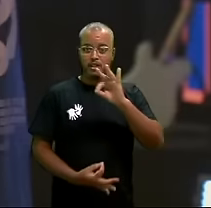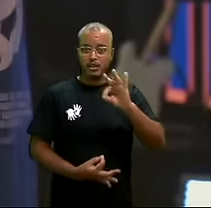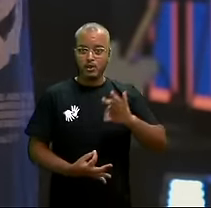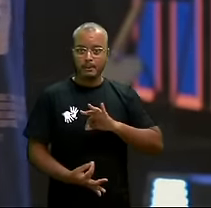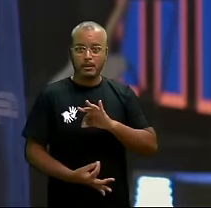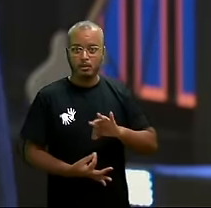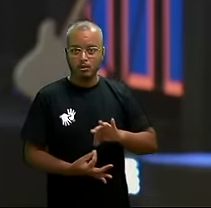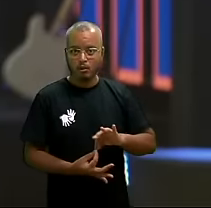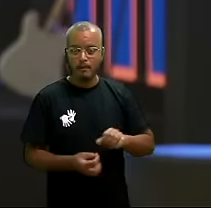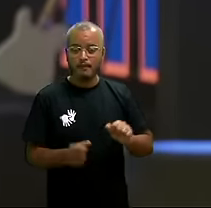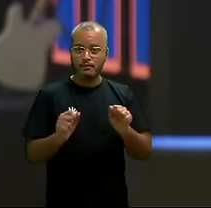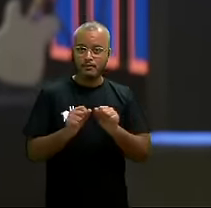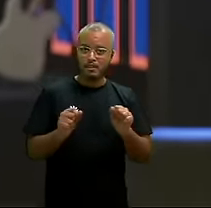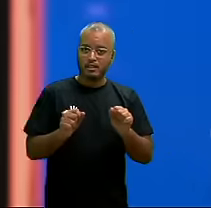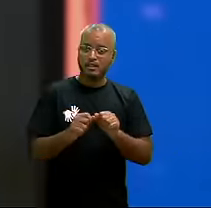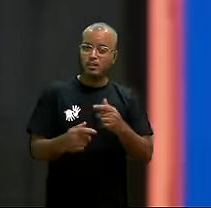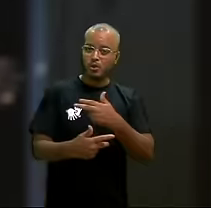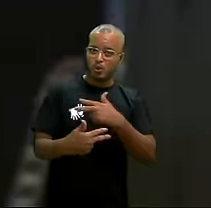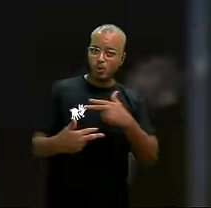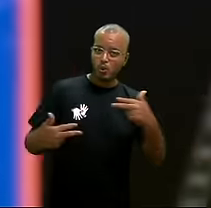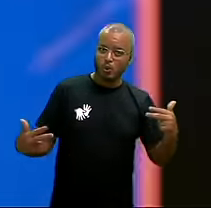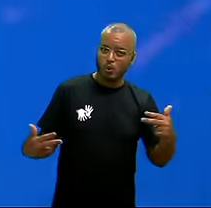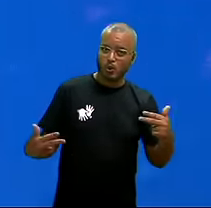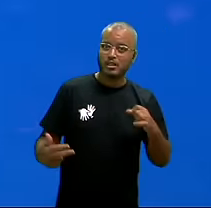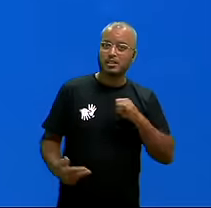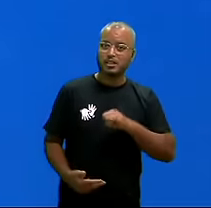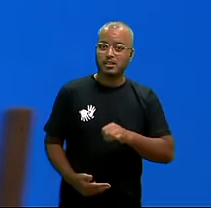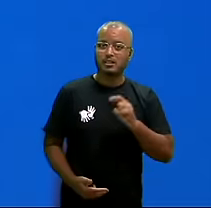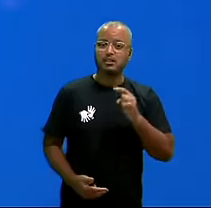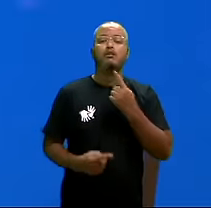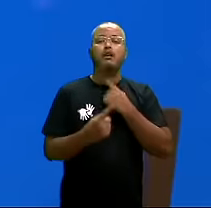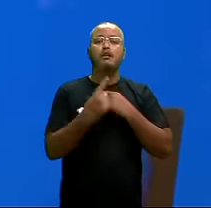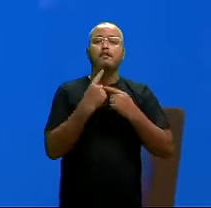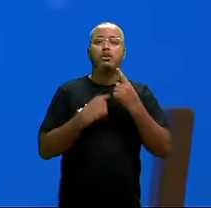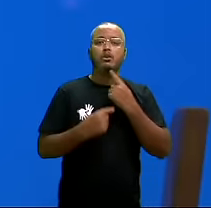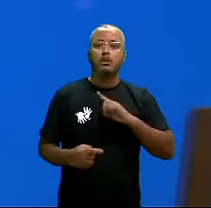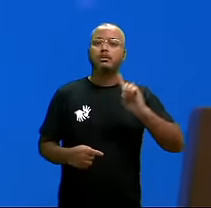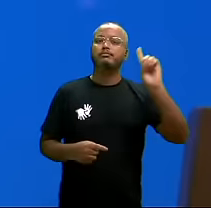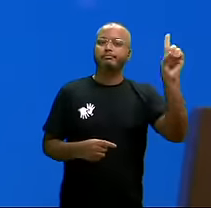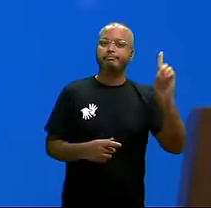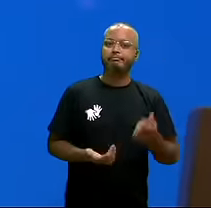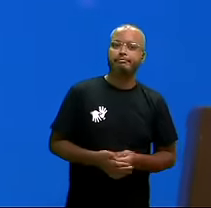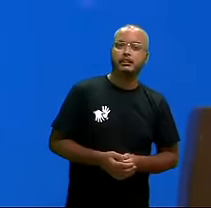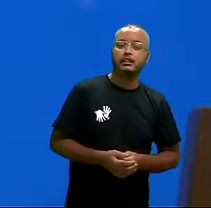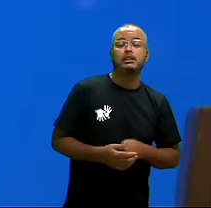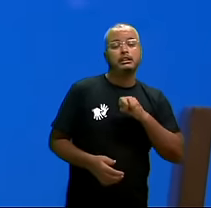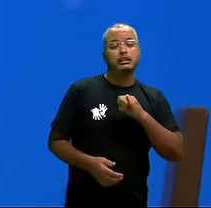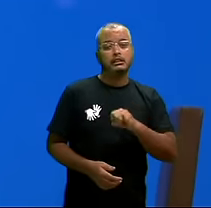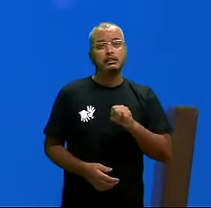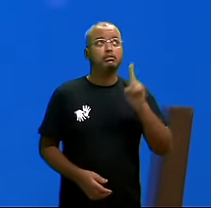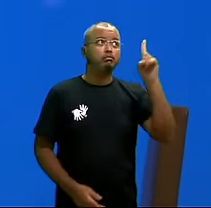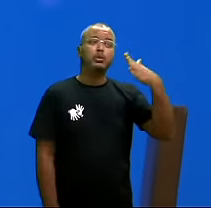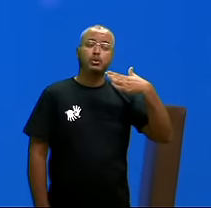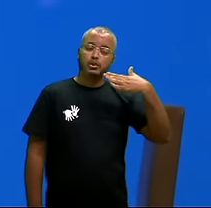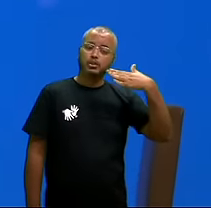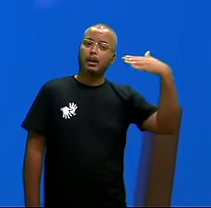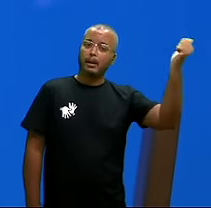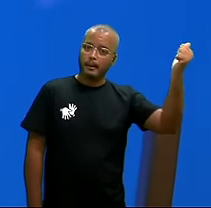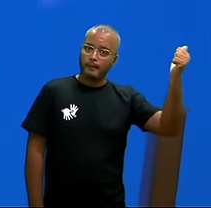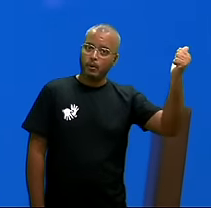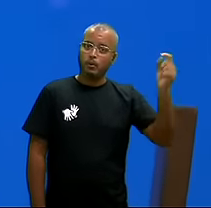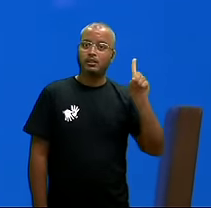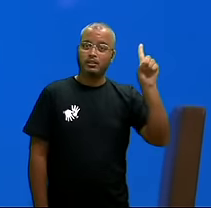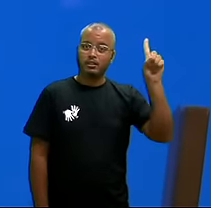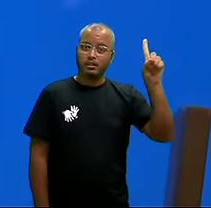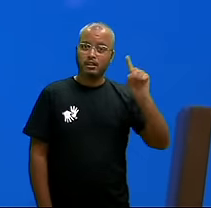roupa que não é tua. Quem está entendendo o que eu estou falando aqui? Escuta isso. Toda vez que no exercício do teu chamado você tentar usar aquilo que Deus não